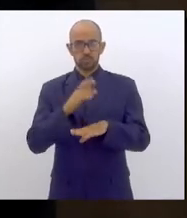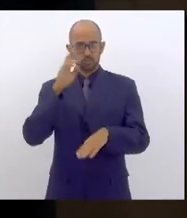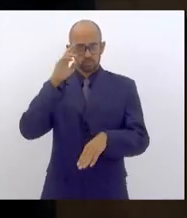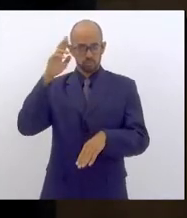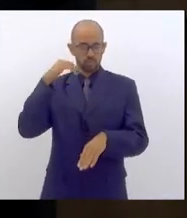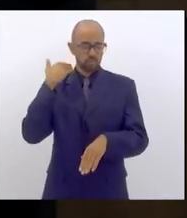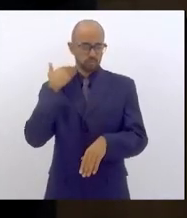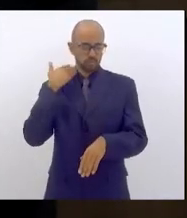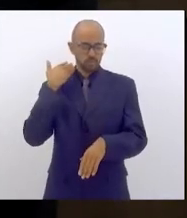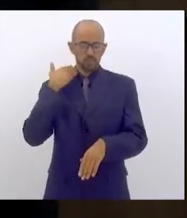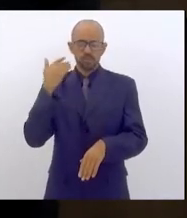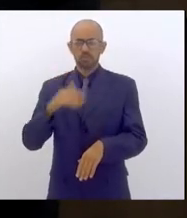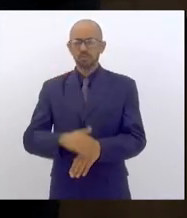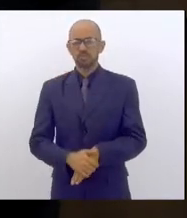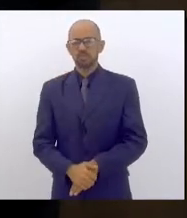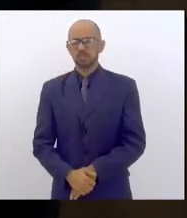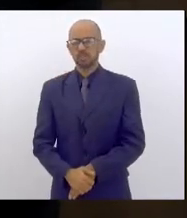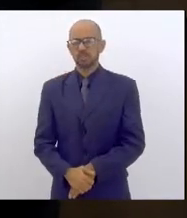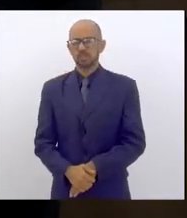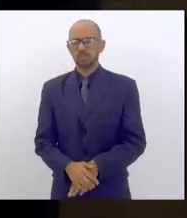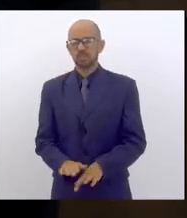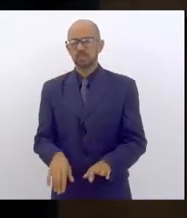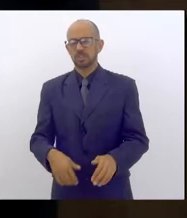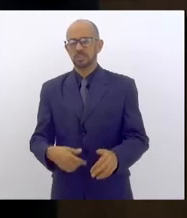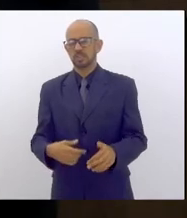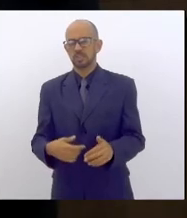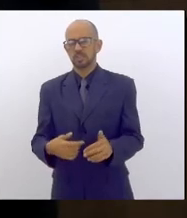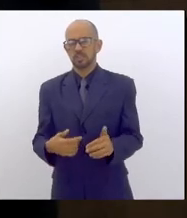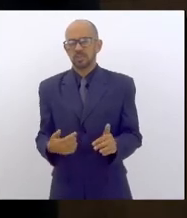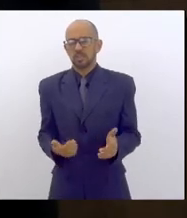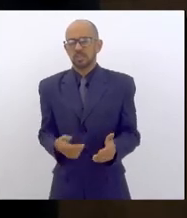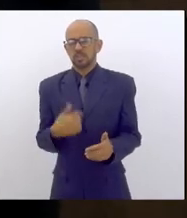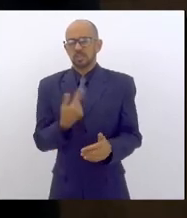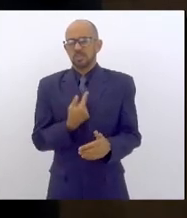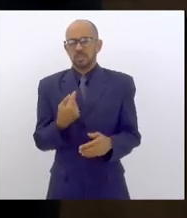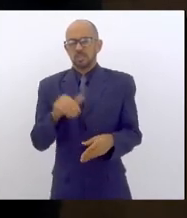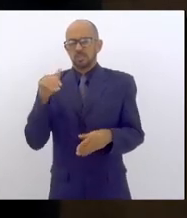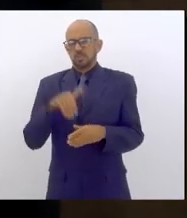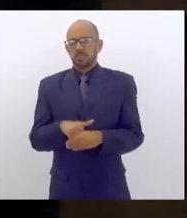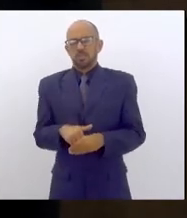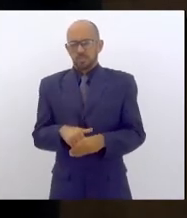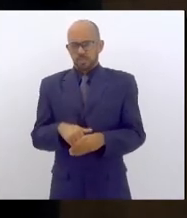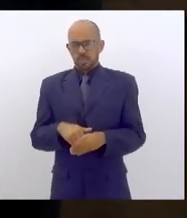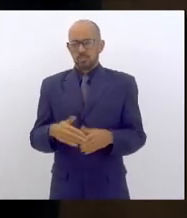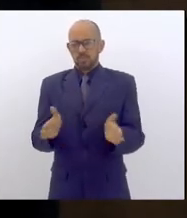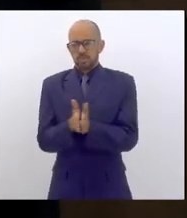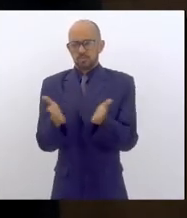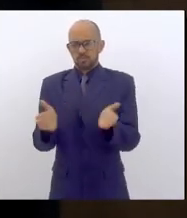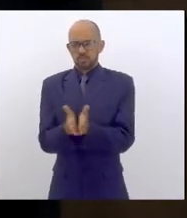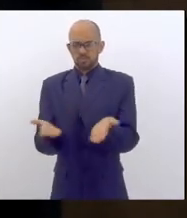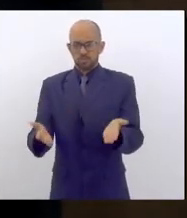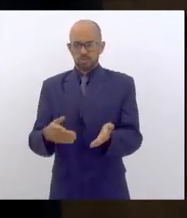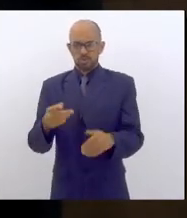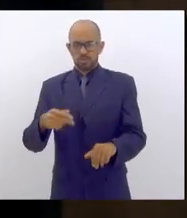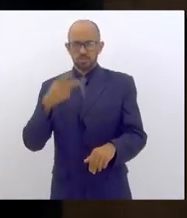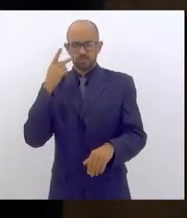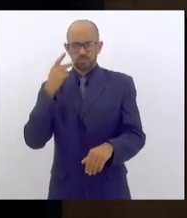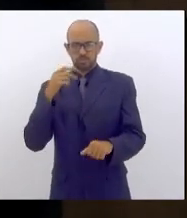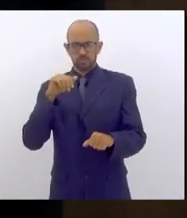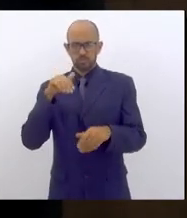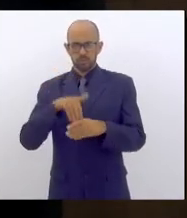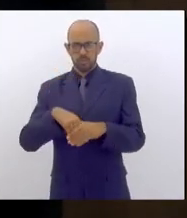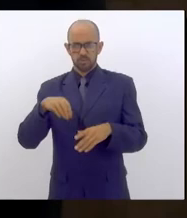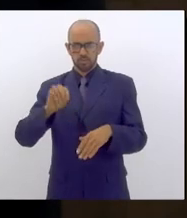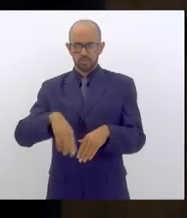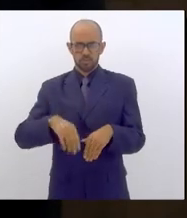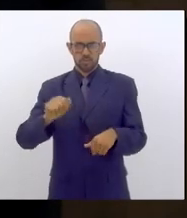os cartões de créditos. E nós estamos votando a favor dos menos necessitados. Estamos votando sim a favor